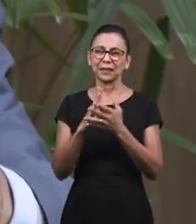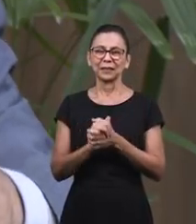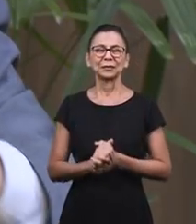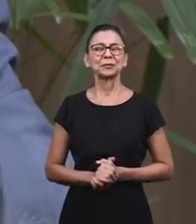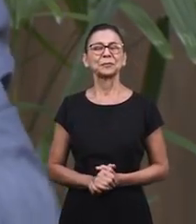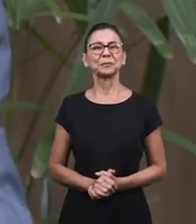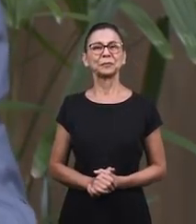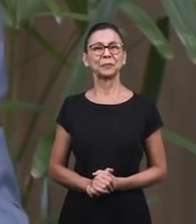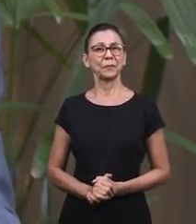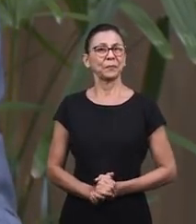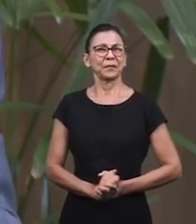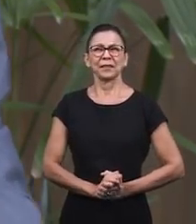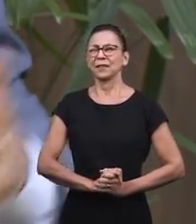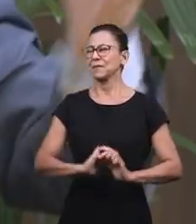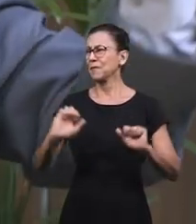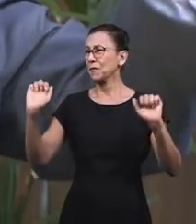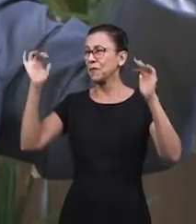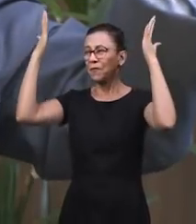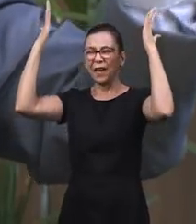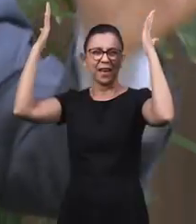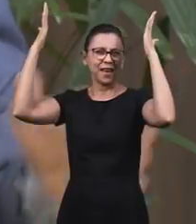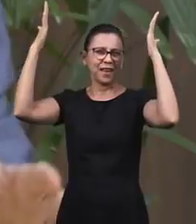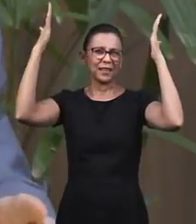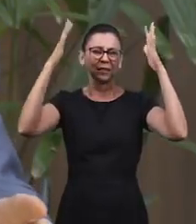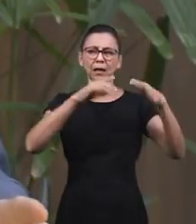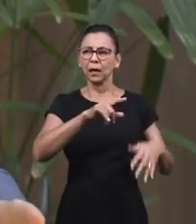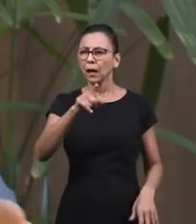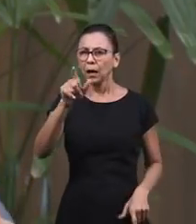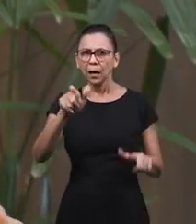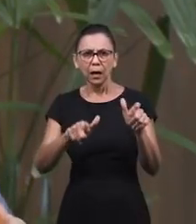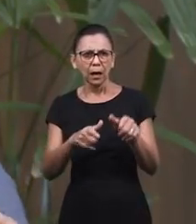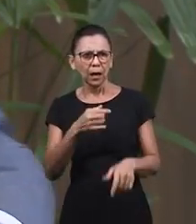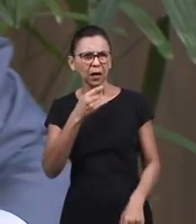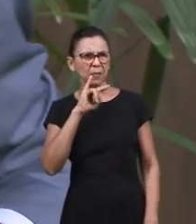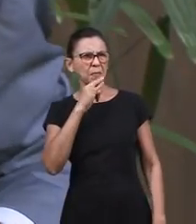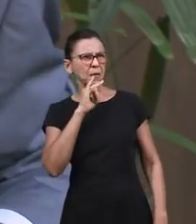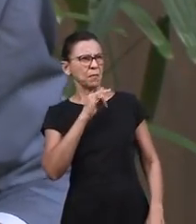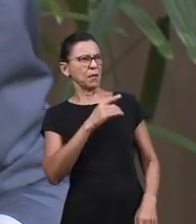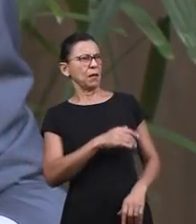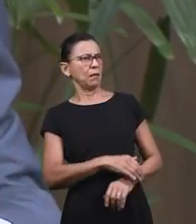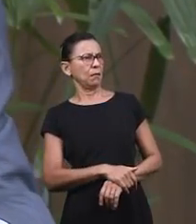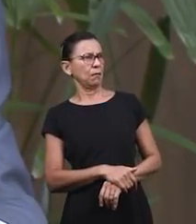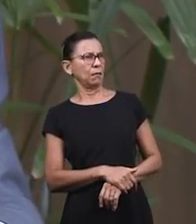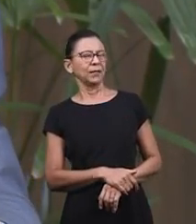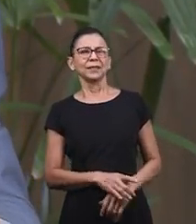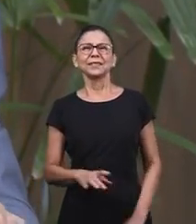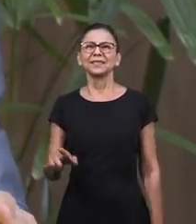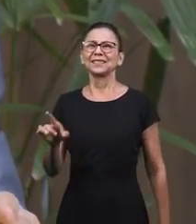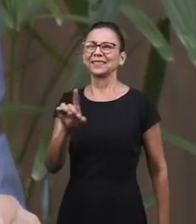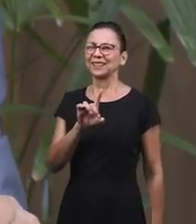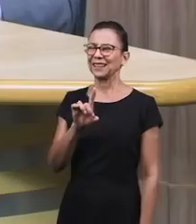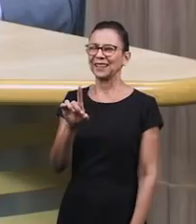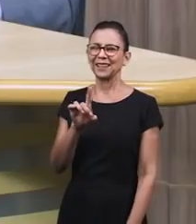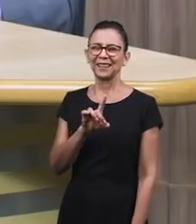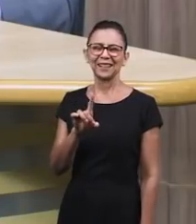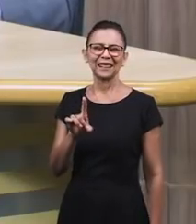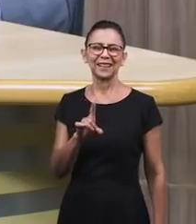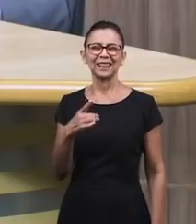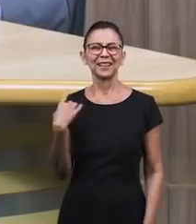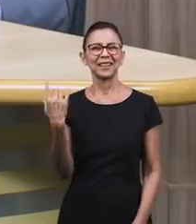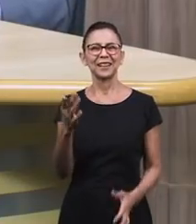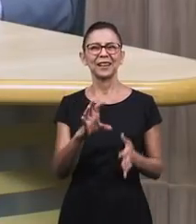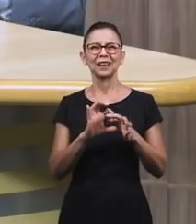medida. Aí foi aquela festa, né? Ah, o pessoal bebeu demais. Bebeu sim. Bebeu do vinho, daquele